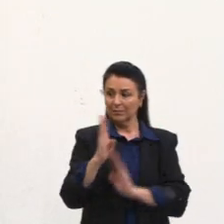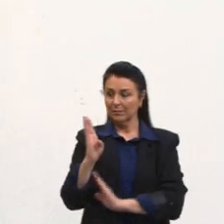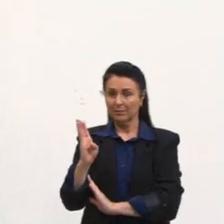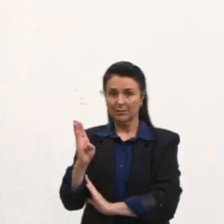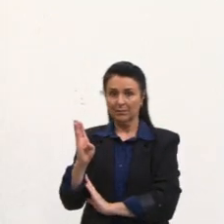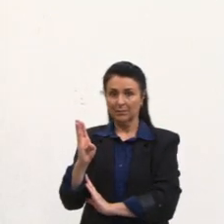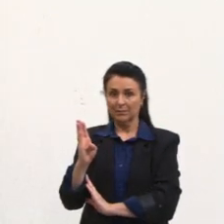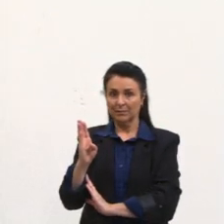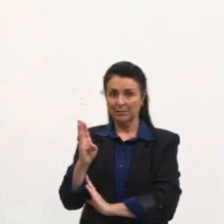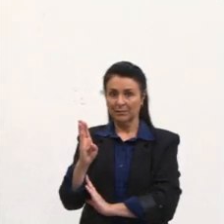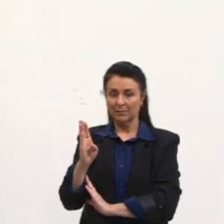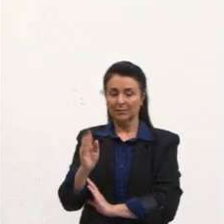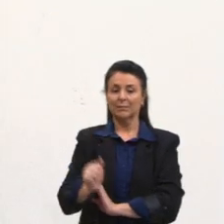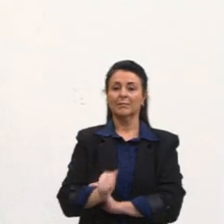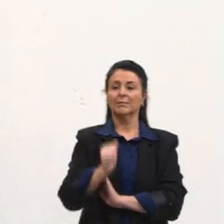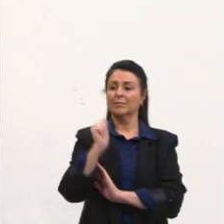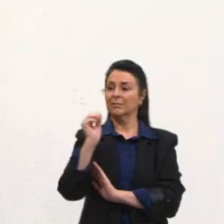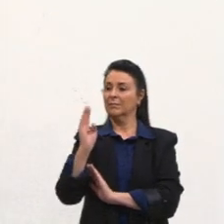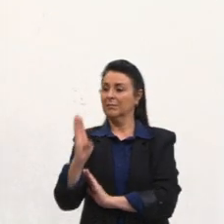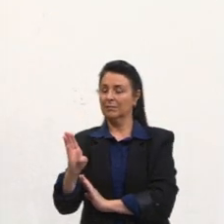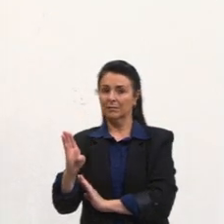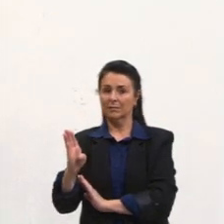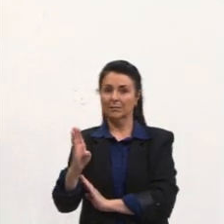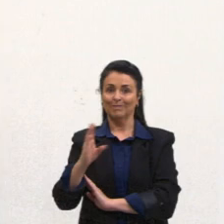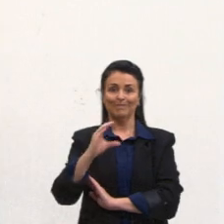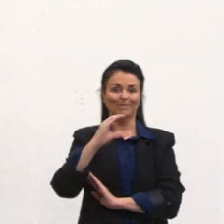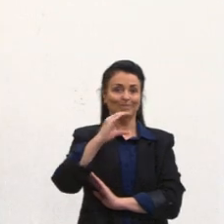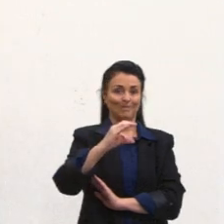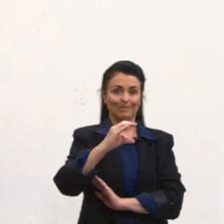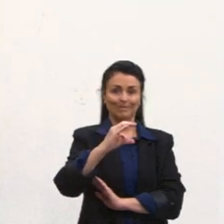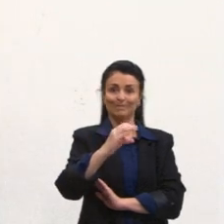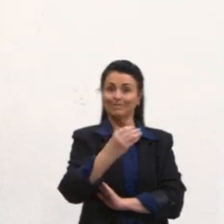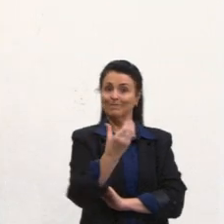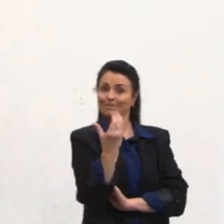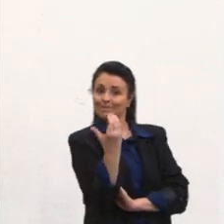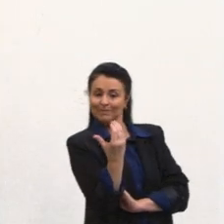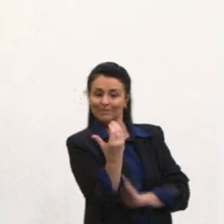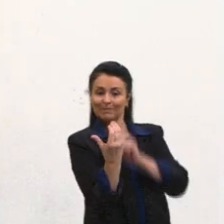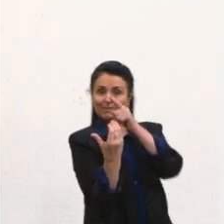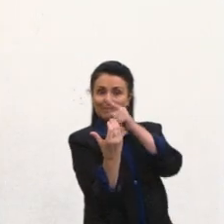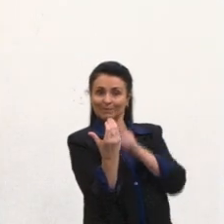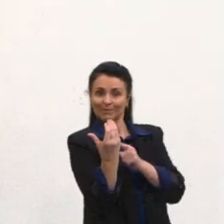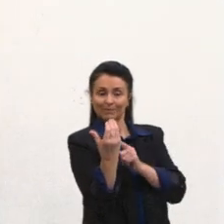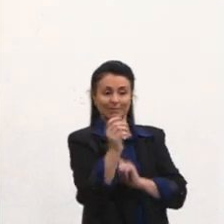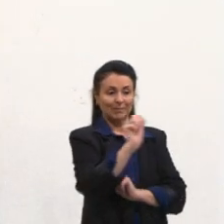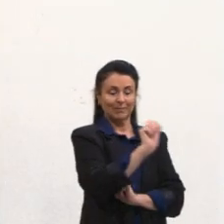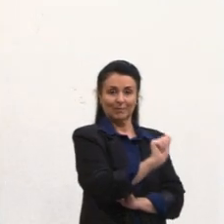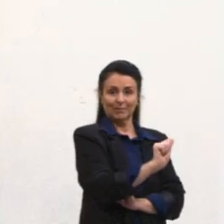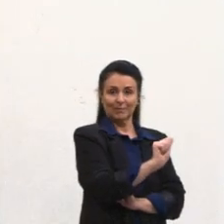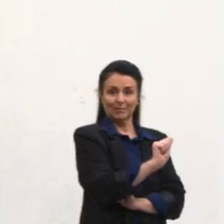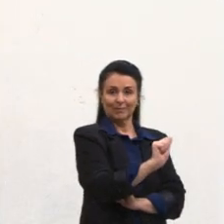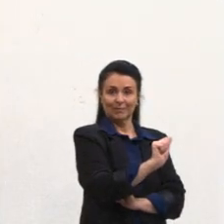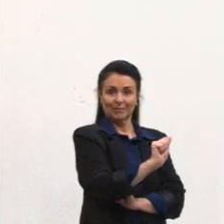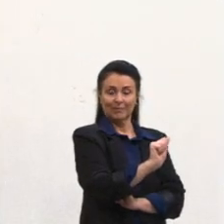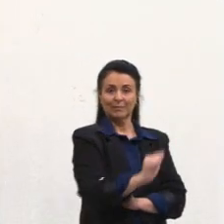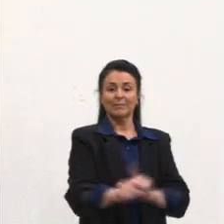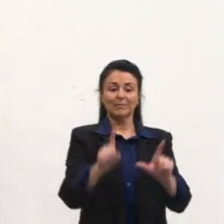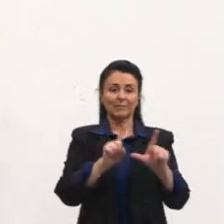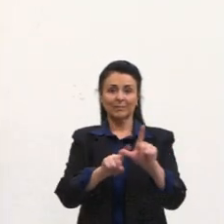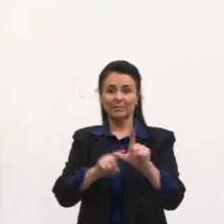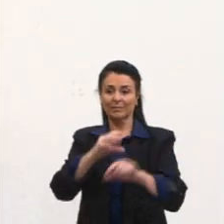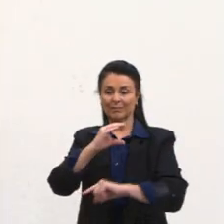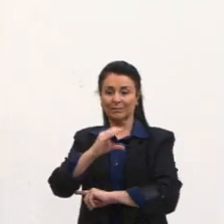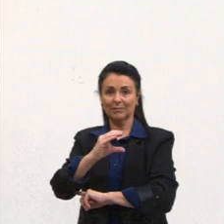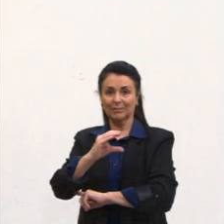neste caso aqui b não contém de não contém ar e nós temos ali atrás e